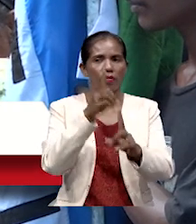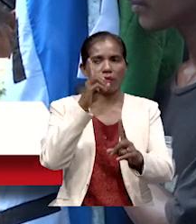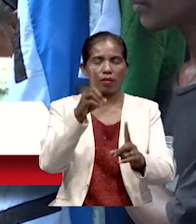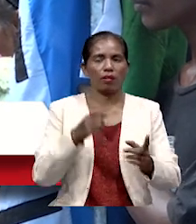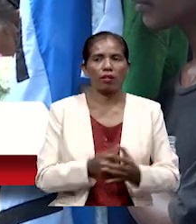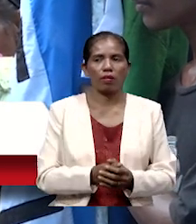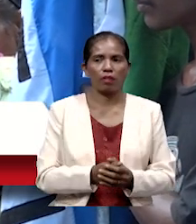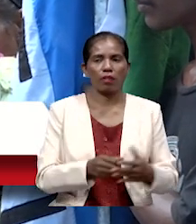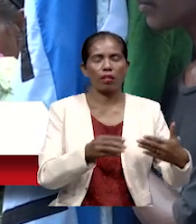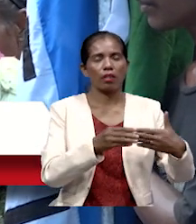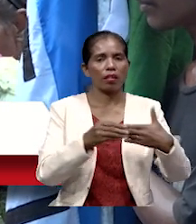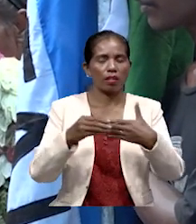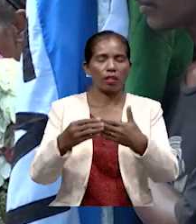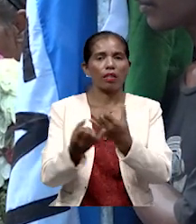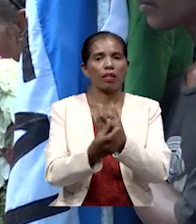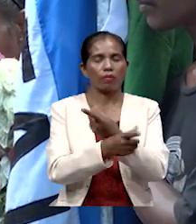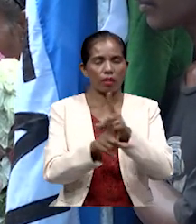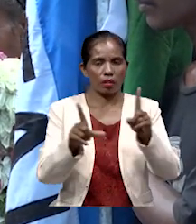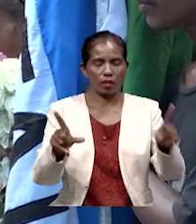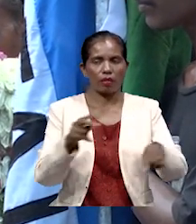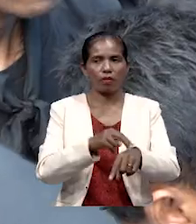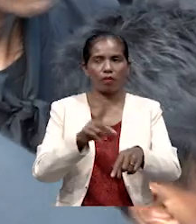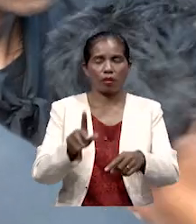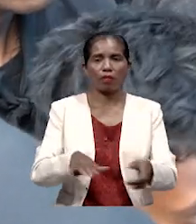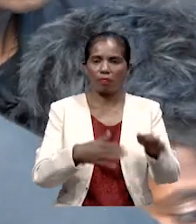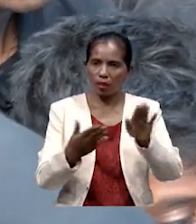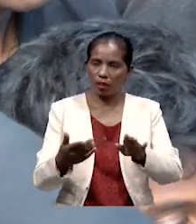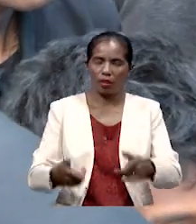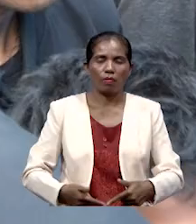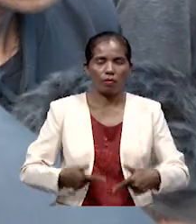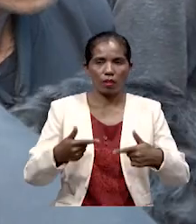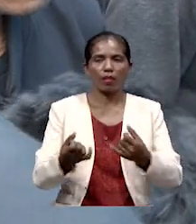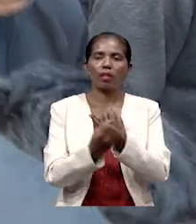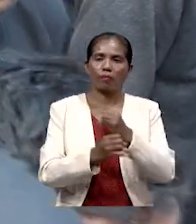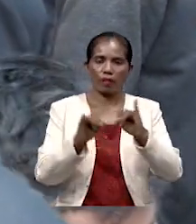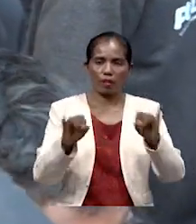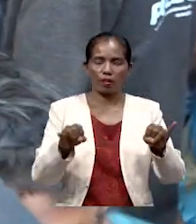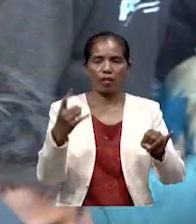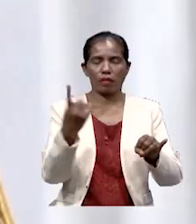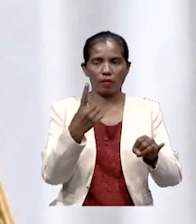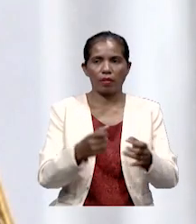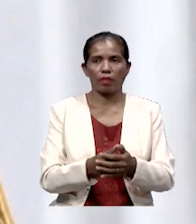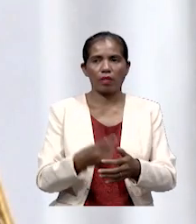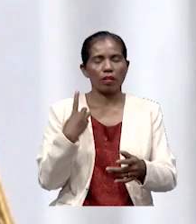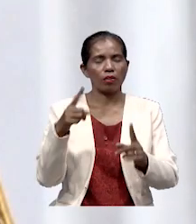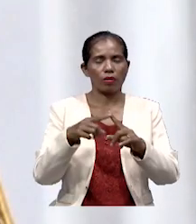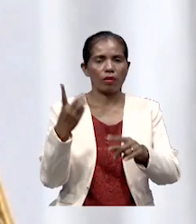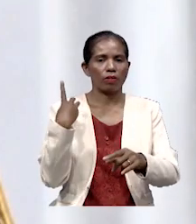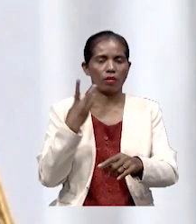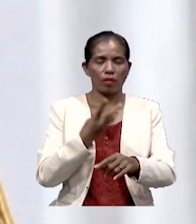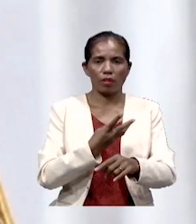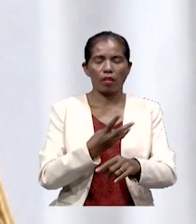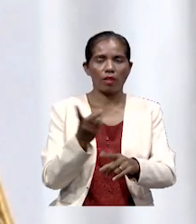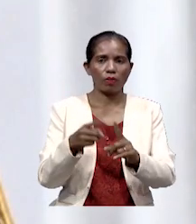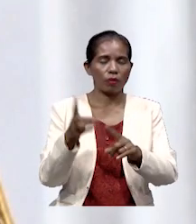mo luta ba libertação. Mate kamoris ugundasikan. Maknune o loran ami la fo ami ya kotruma